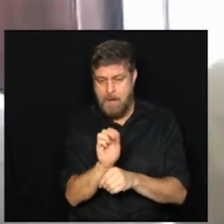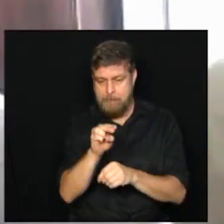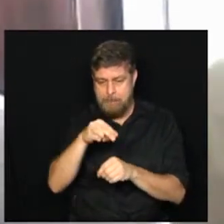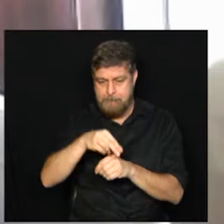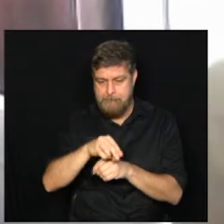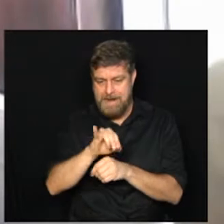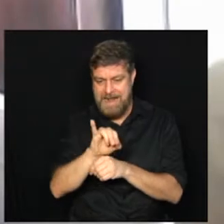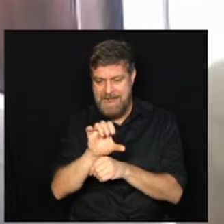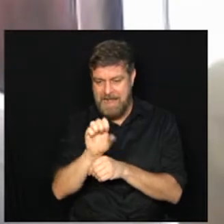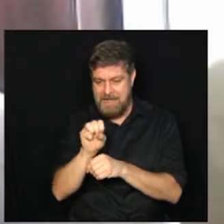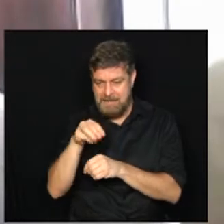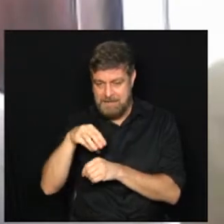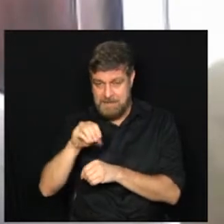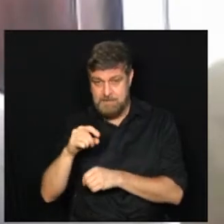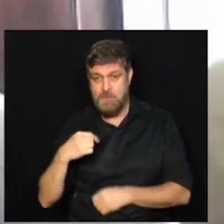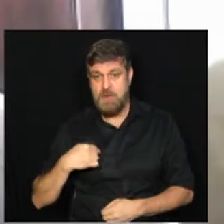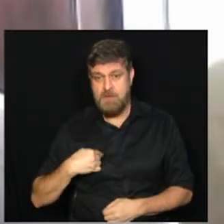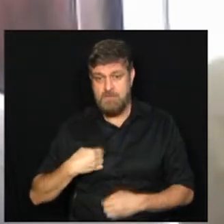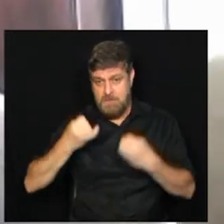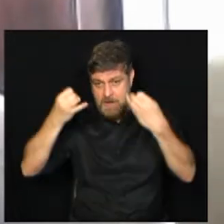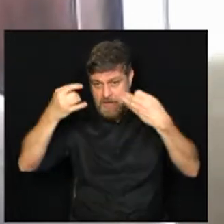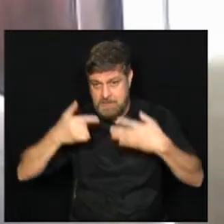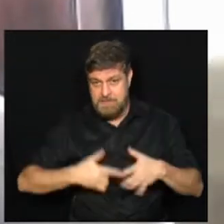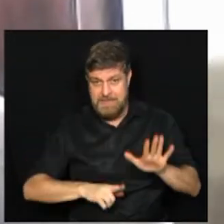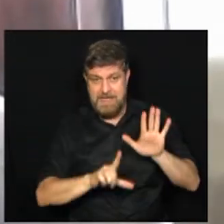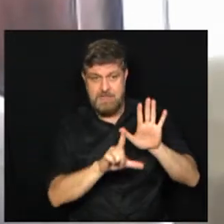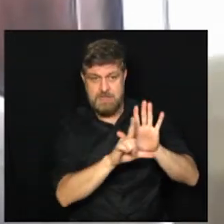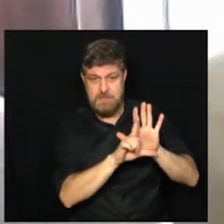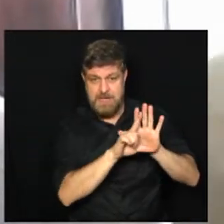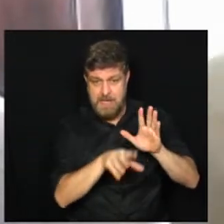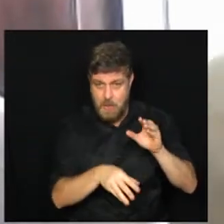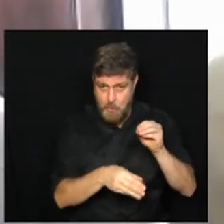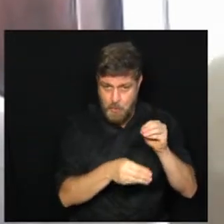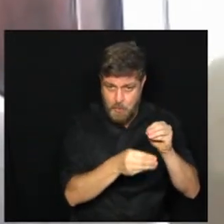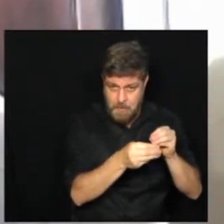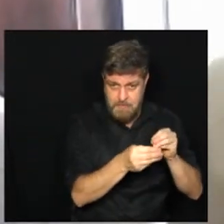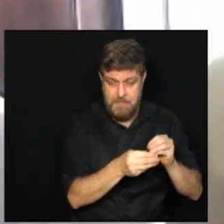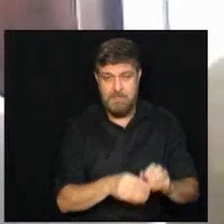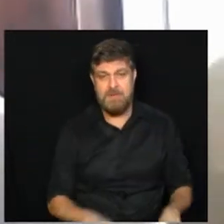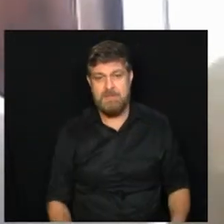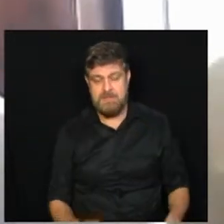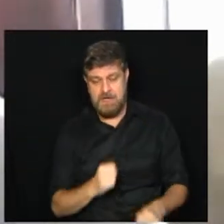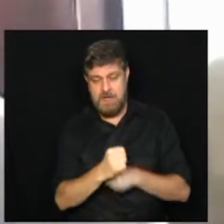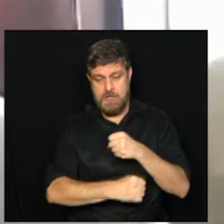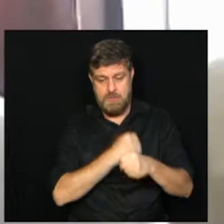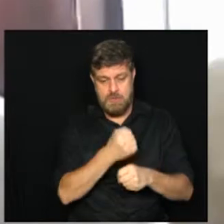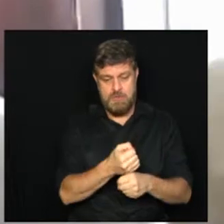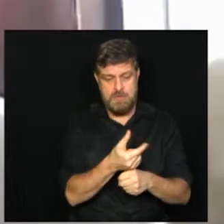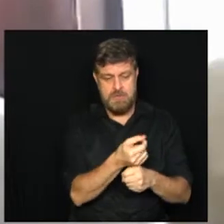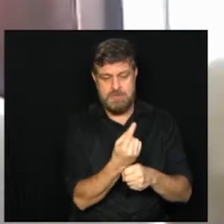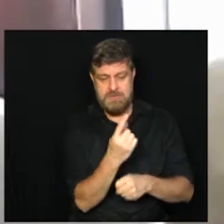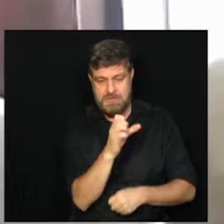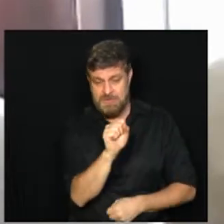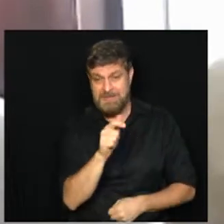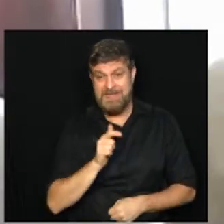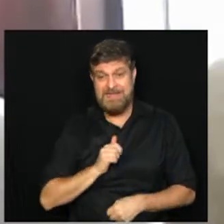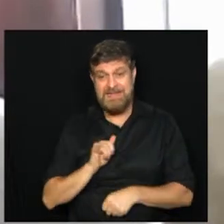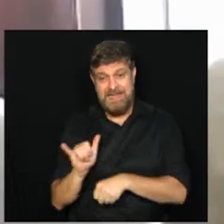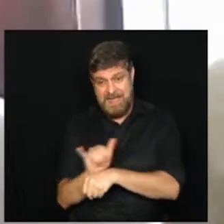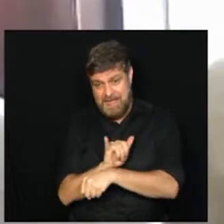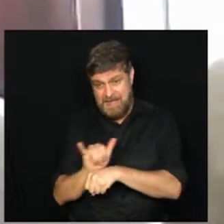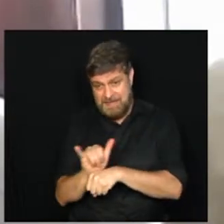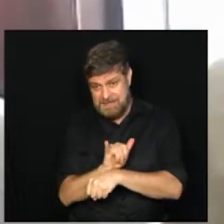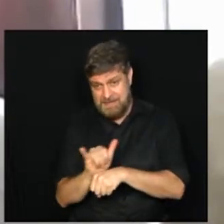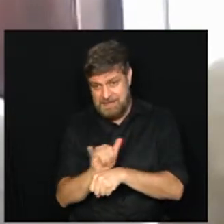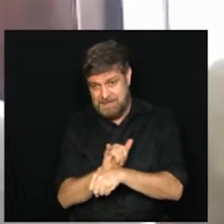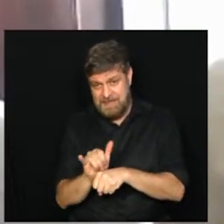Plano Diretor, que é a Lei Complementar 189 de 2018, que traz como estratégia o desenvolvimento orientado pelo